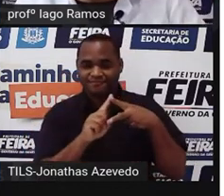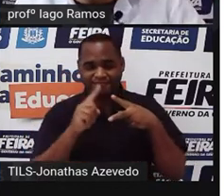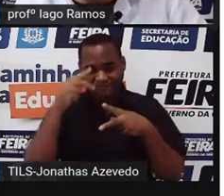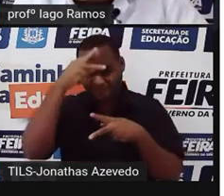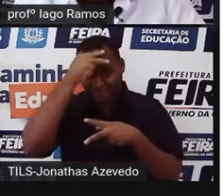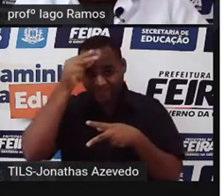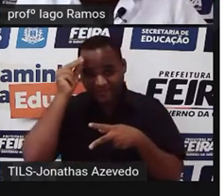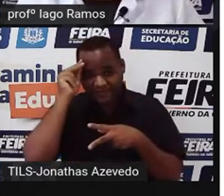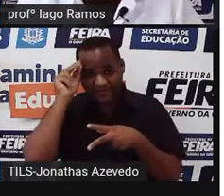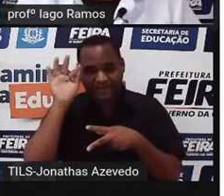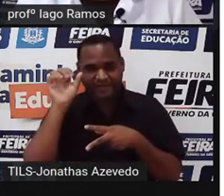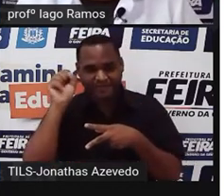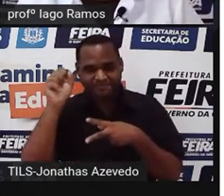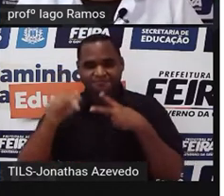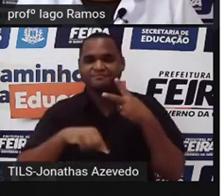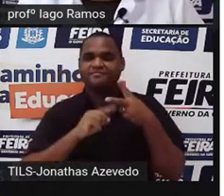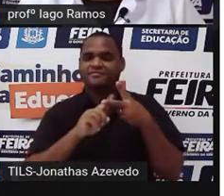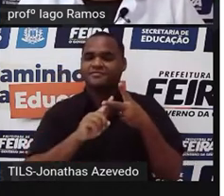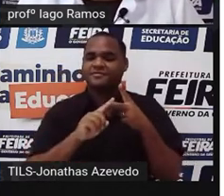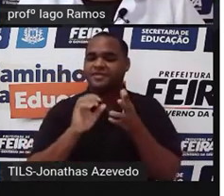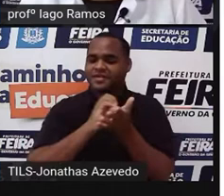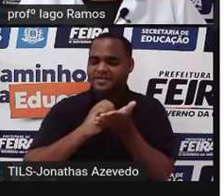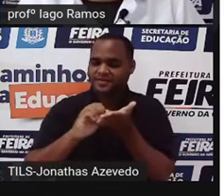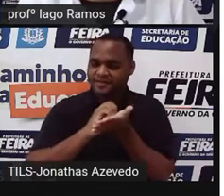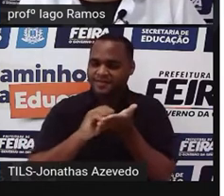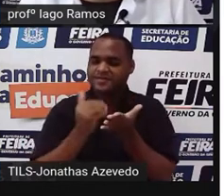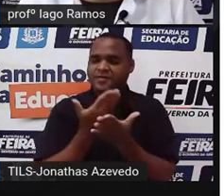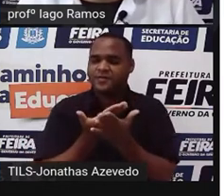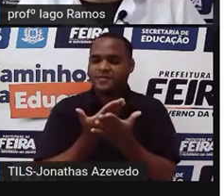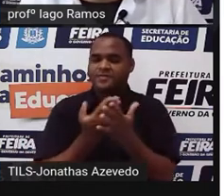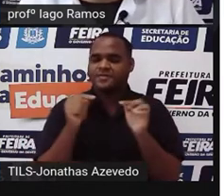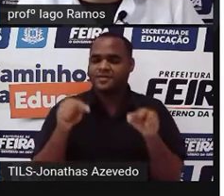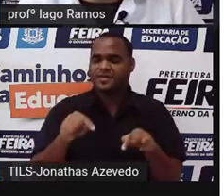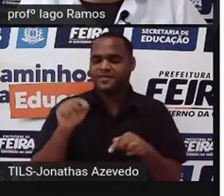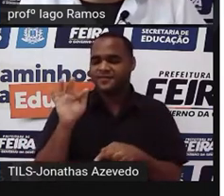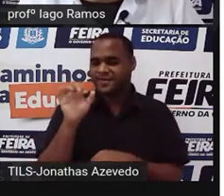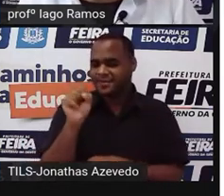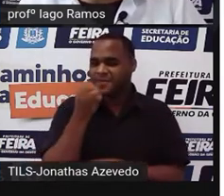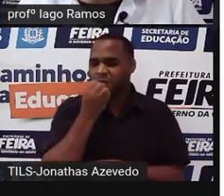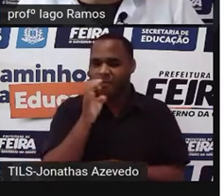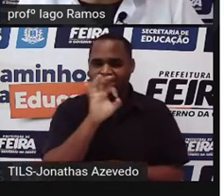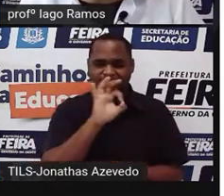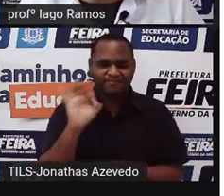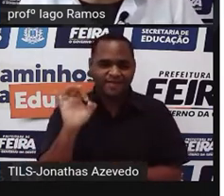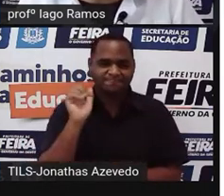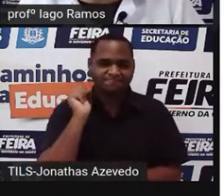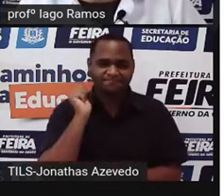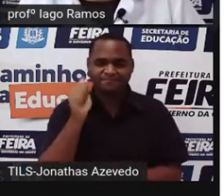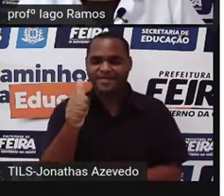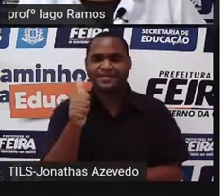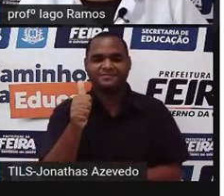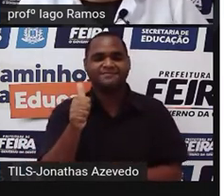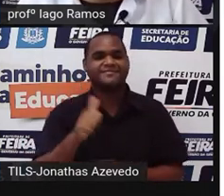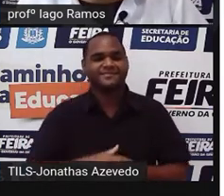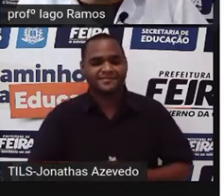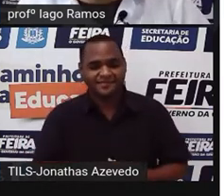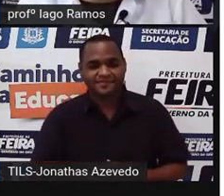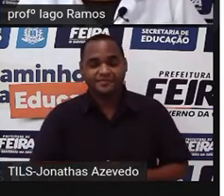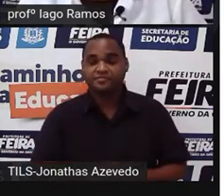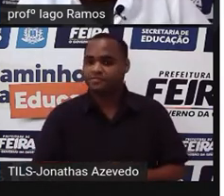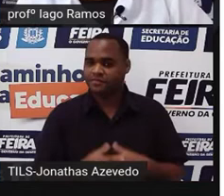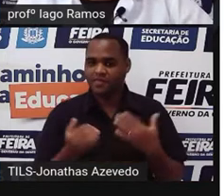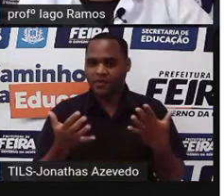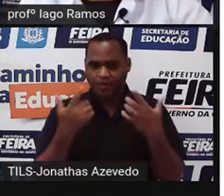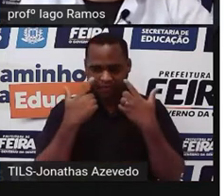de Feira e da própria Secretaria de Educação aqui da nossa cidade. Beleza? Bacana? Olha